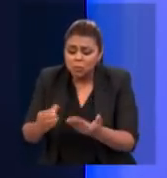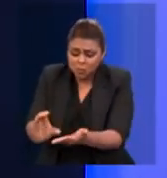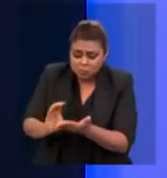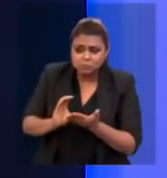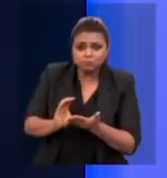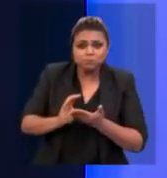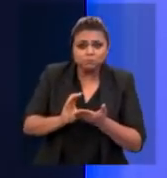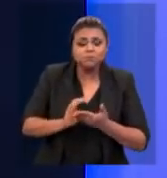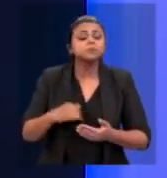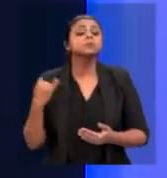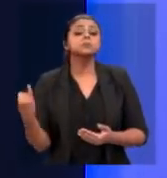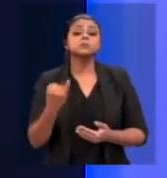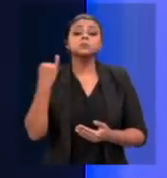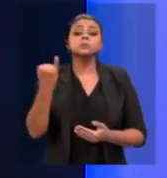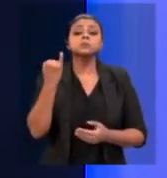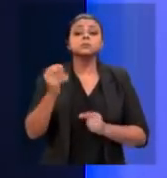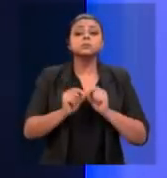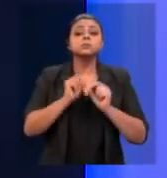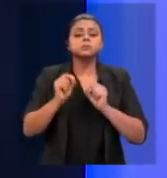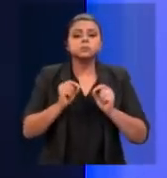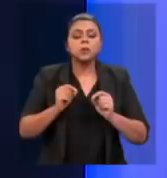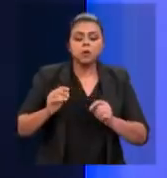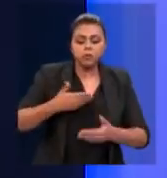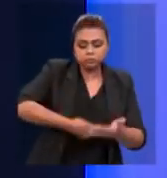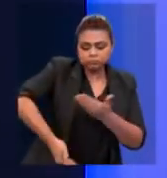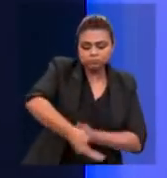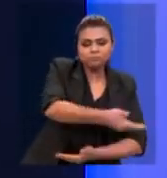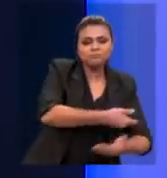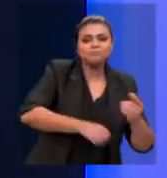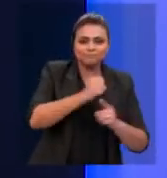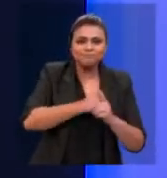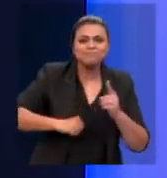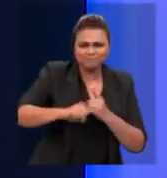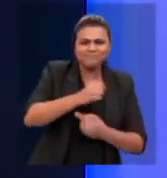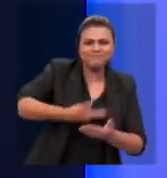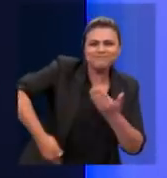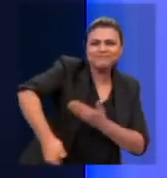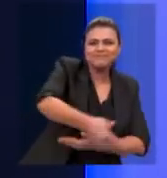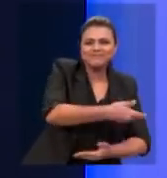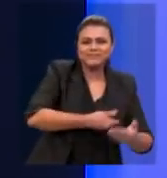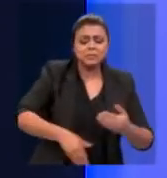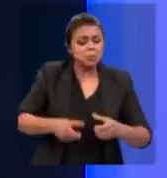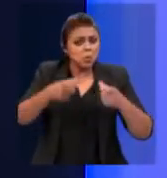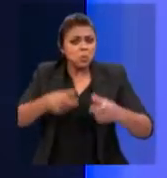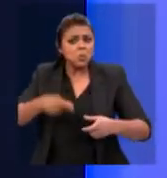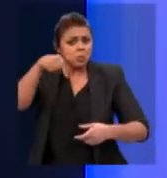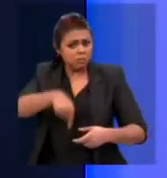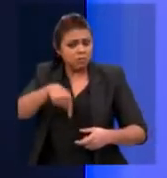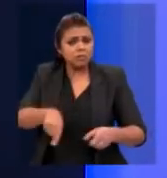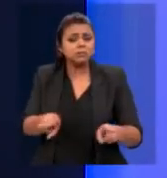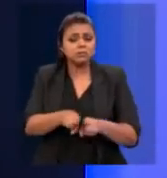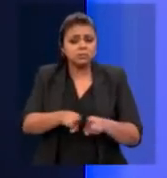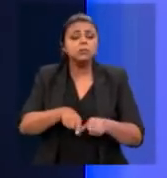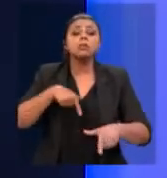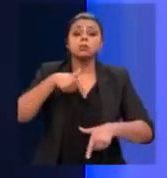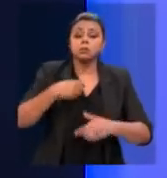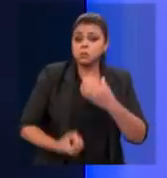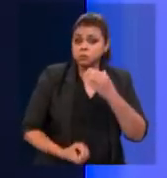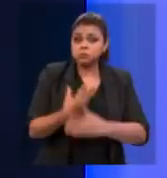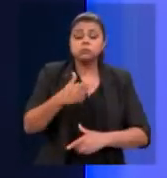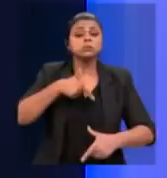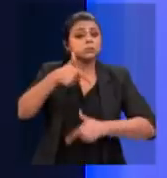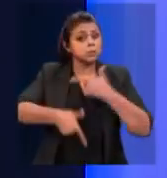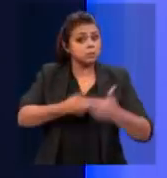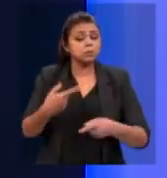importante seja para a convivência social seja para o desempenho movimento local seja para geração de emprego e de renda